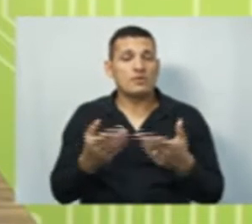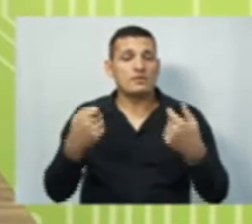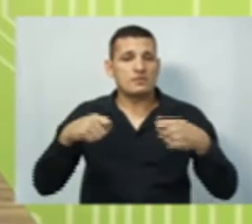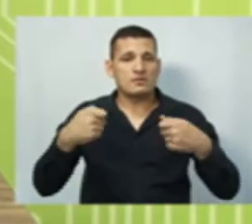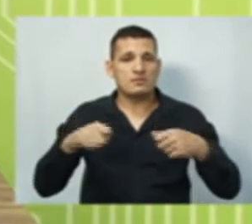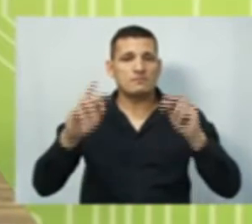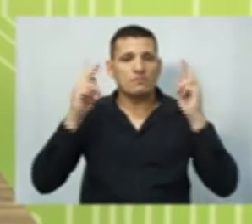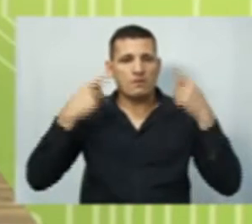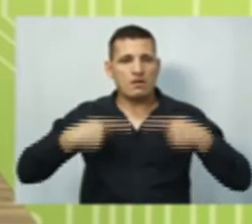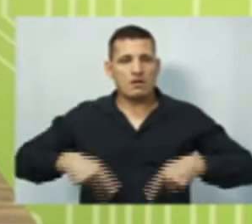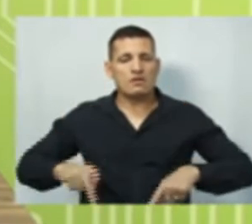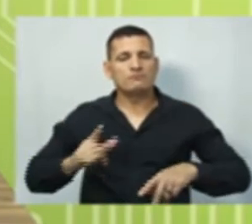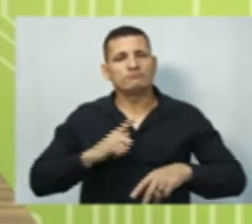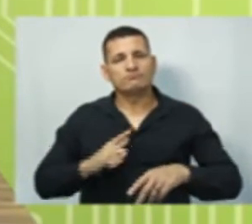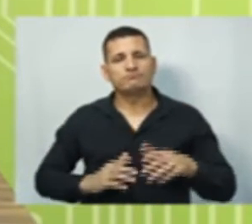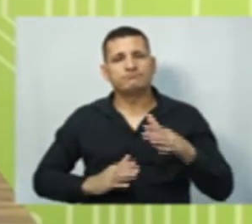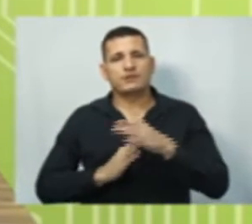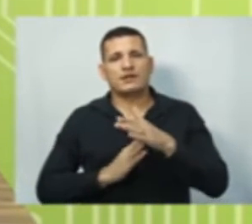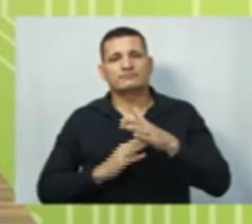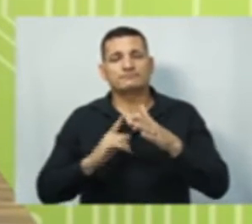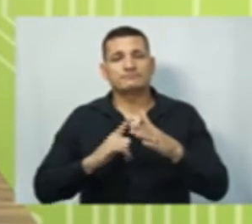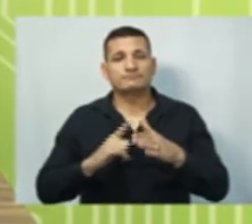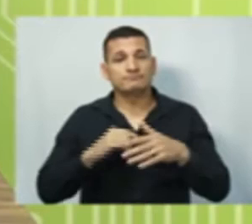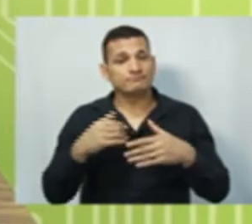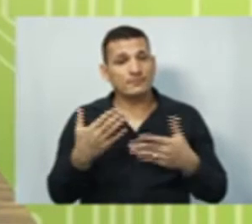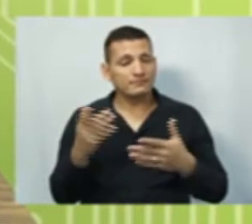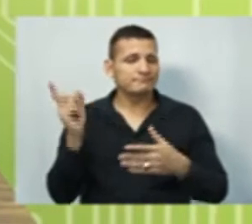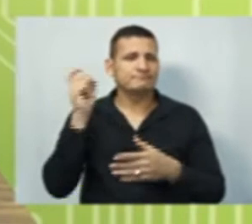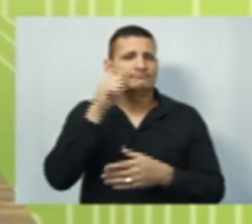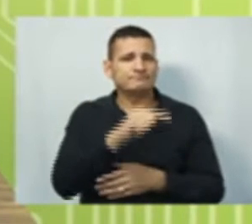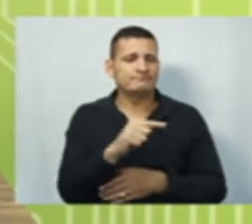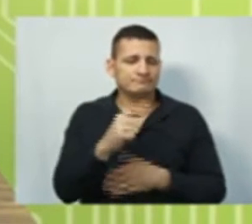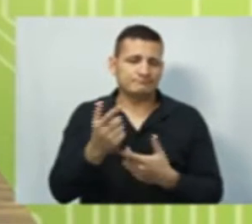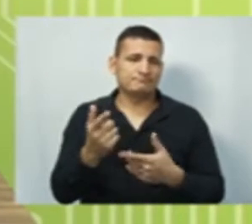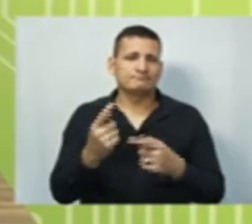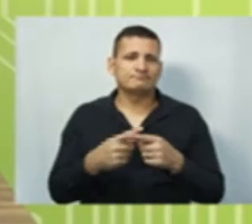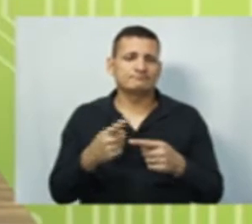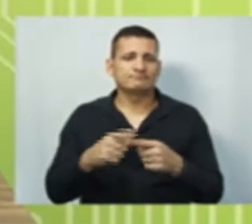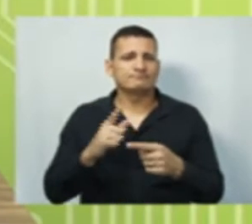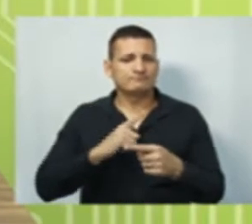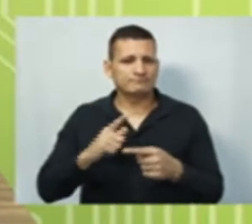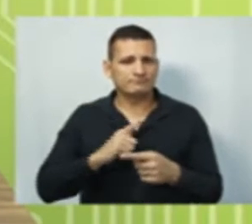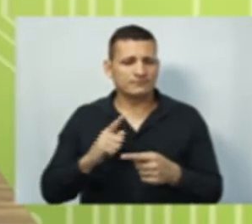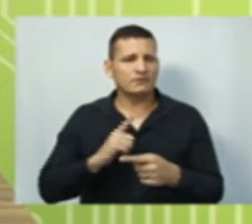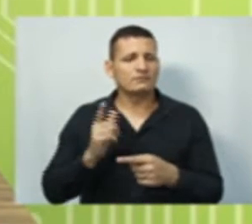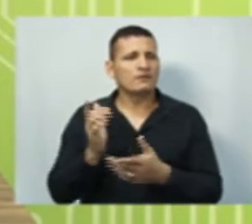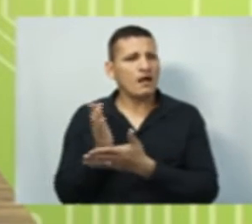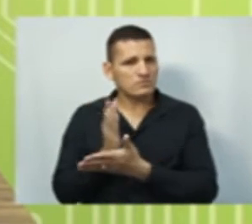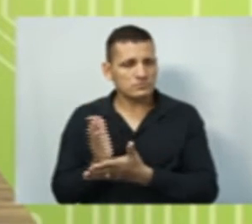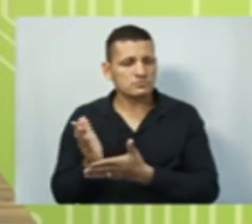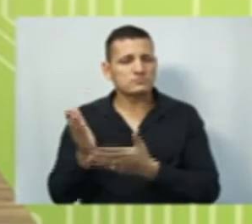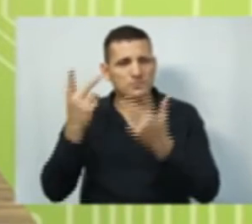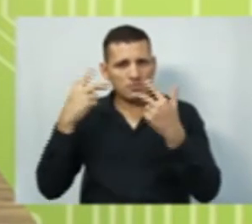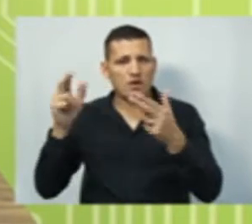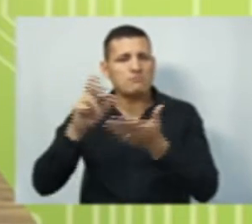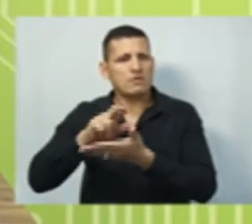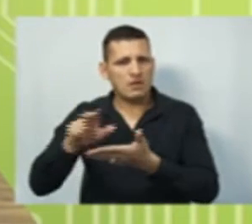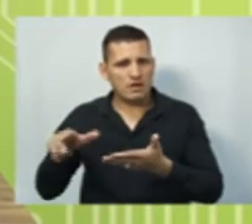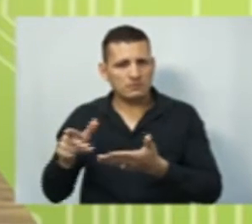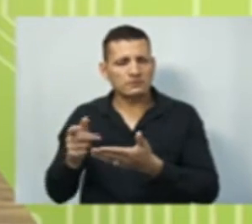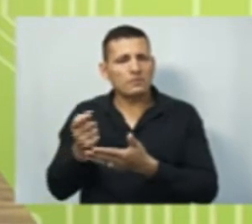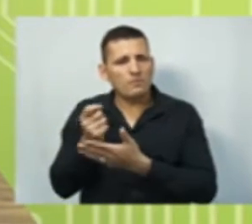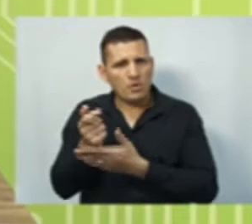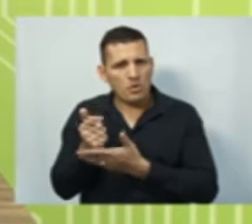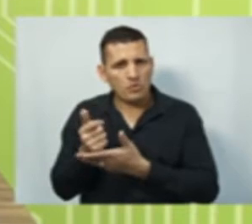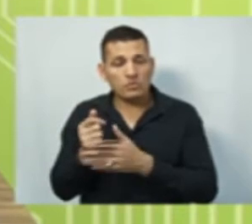ilimitadas. Isso são coisas muito difíceis de compatibilizar. Por um lado, nós temos esses recursos que são tão limitados e, por outro lado, nós temos a